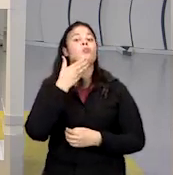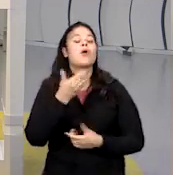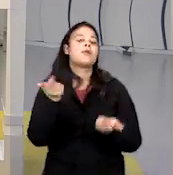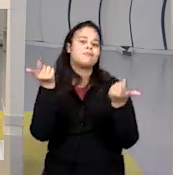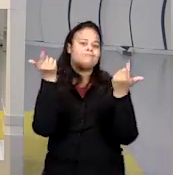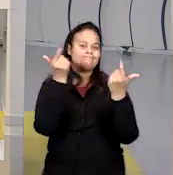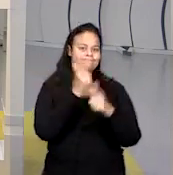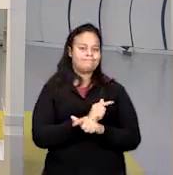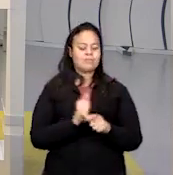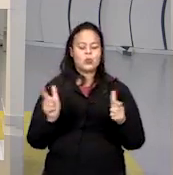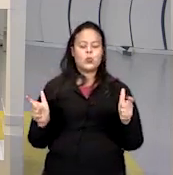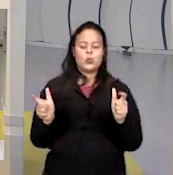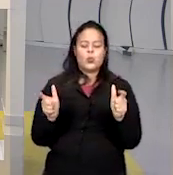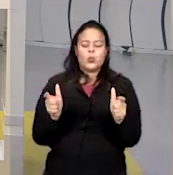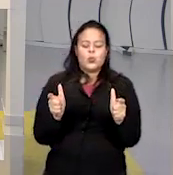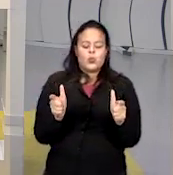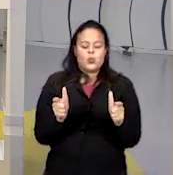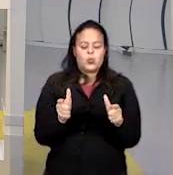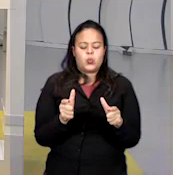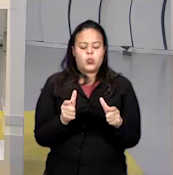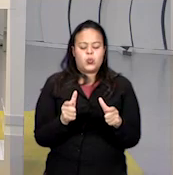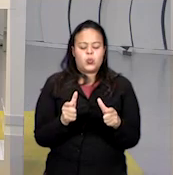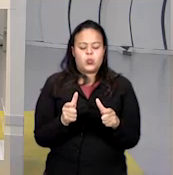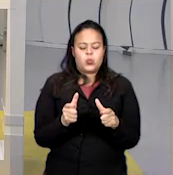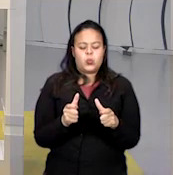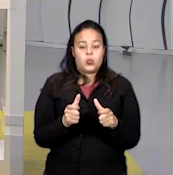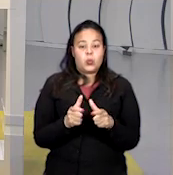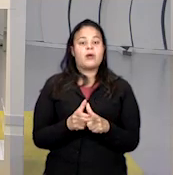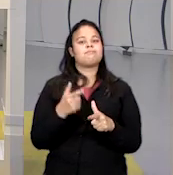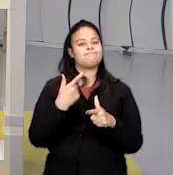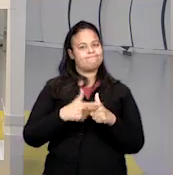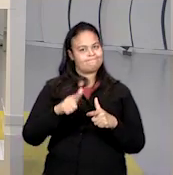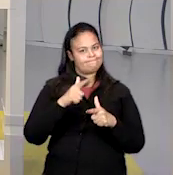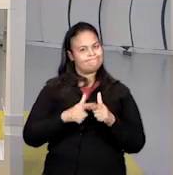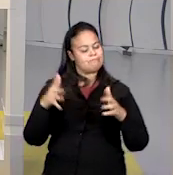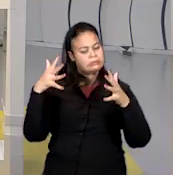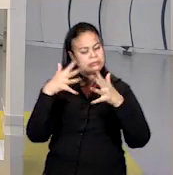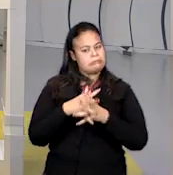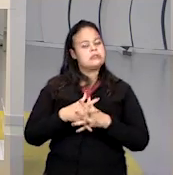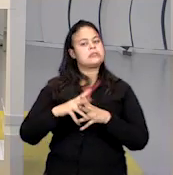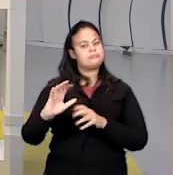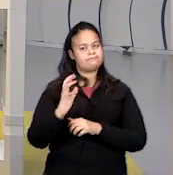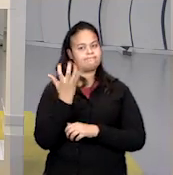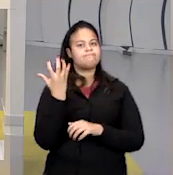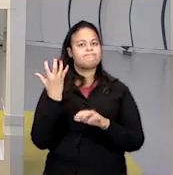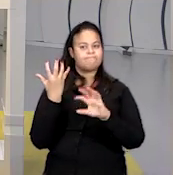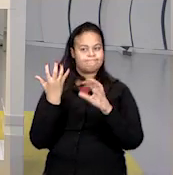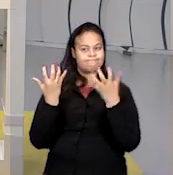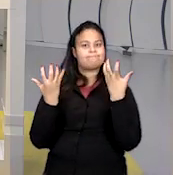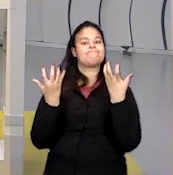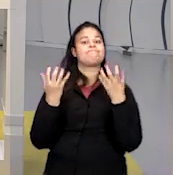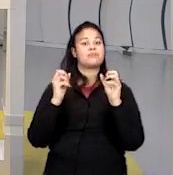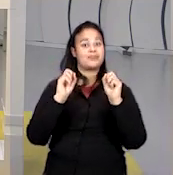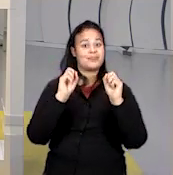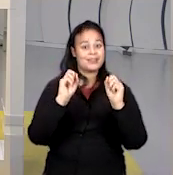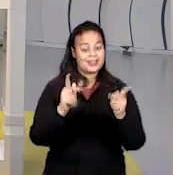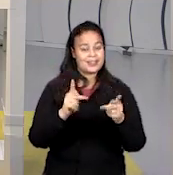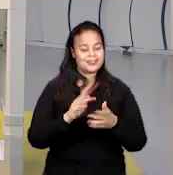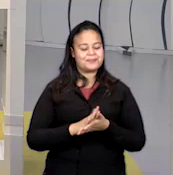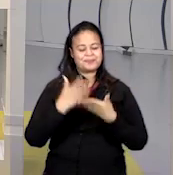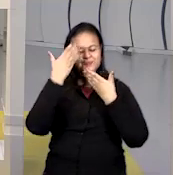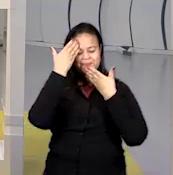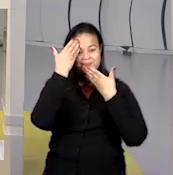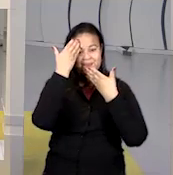conseguir minimizar o máximo que a gente puder esses impactos que a gente causa na natureza, ok?